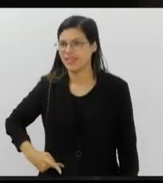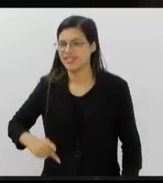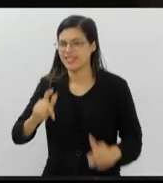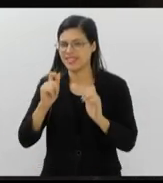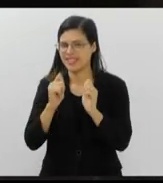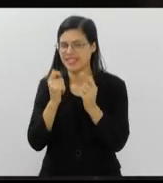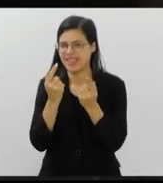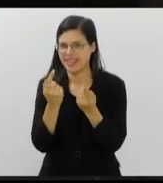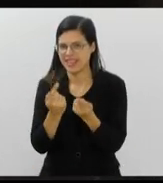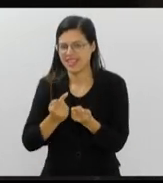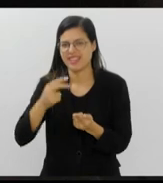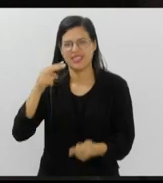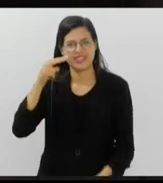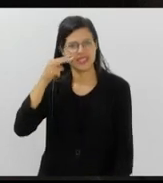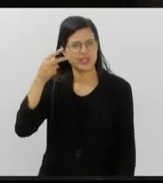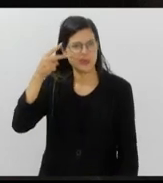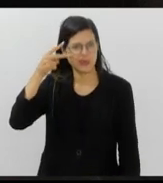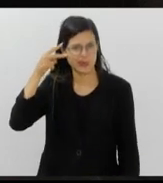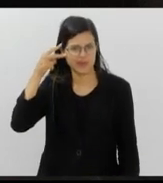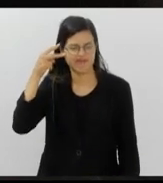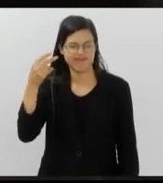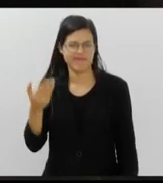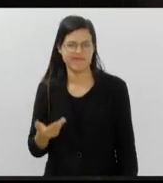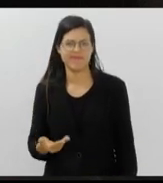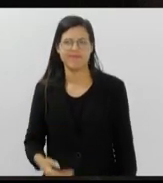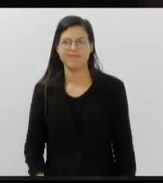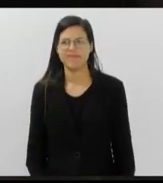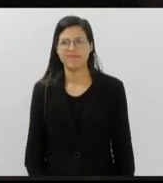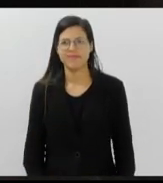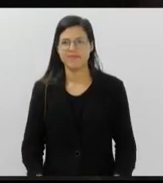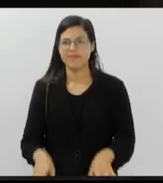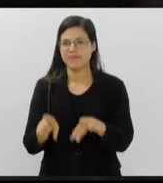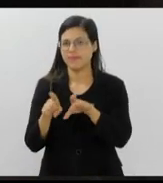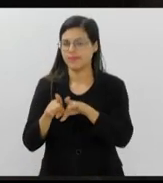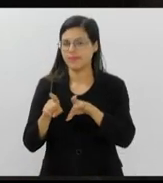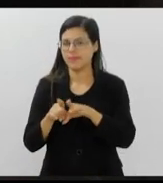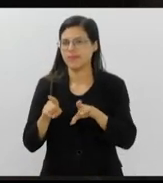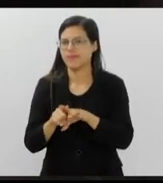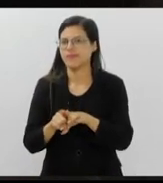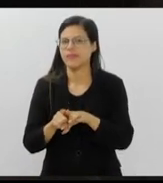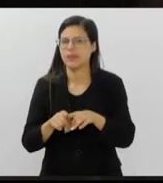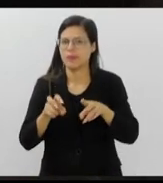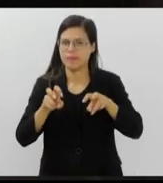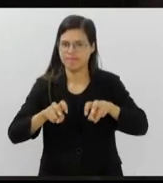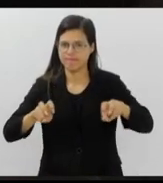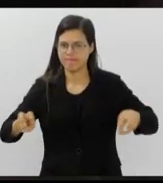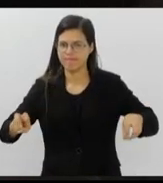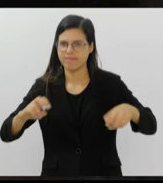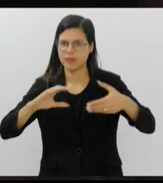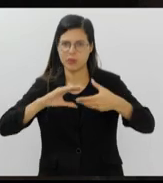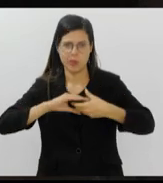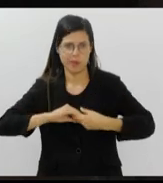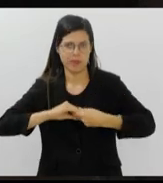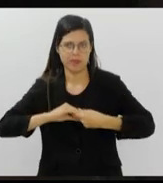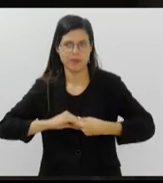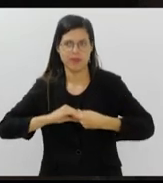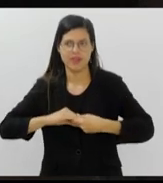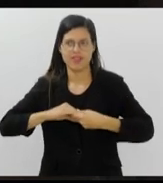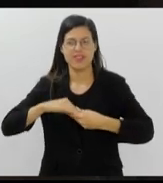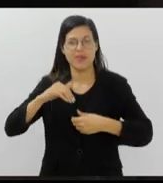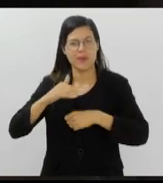Tia Ju. Também queria saudar essa mesa maravilhosa, o querido